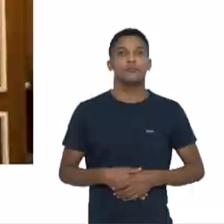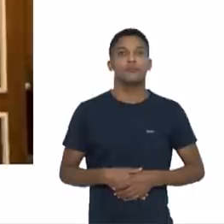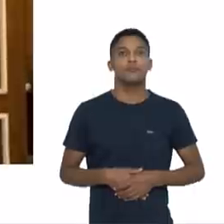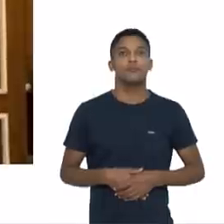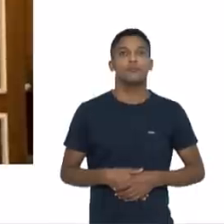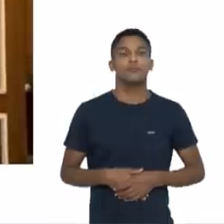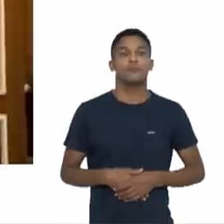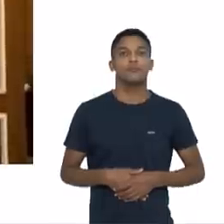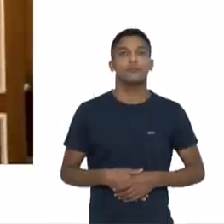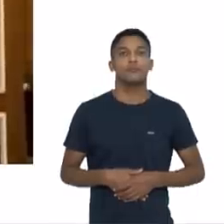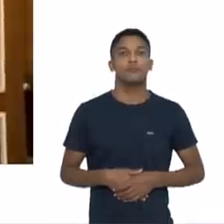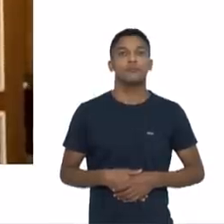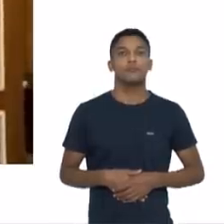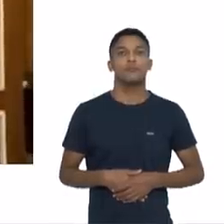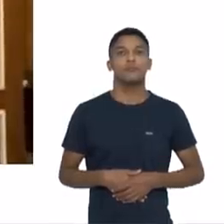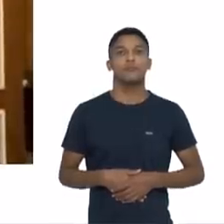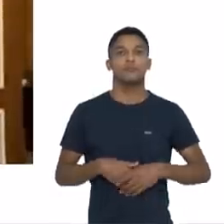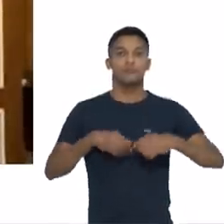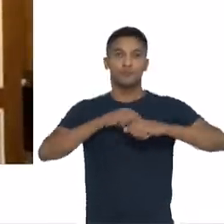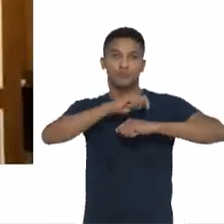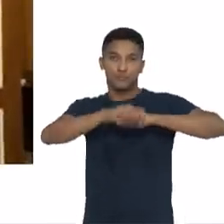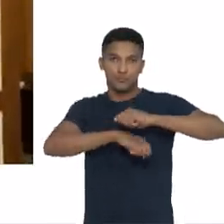mesma coisa. Fita.